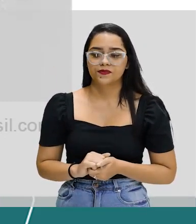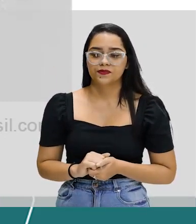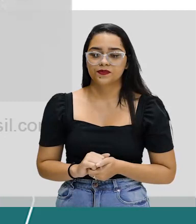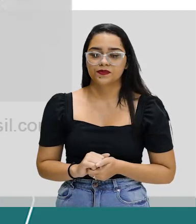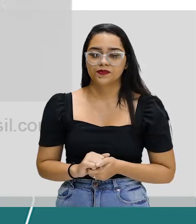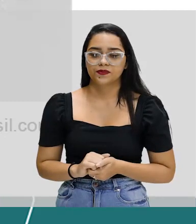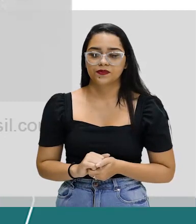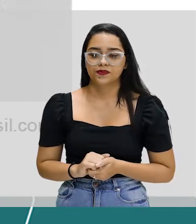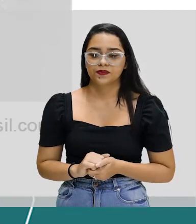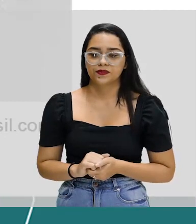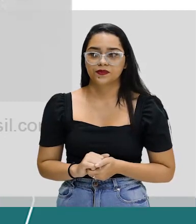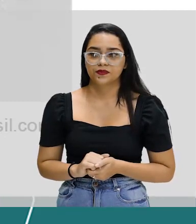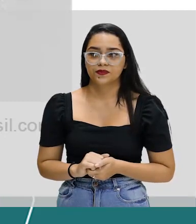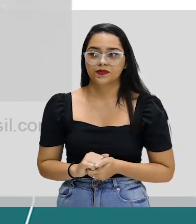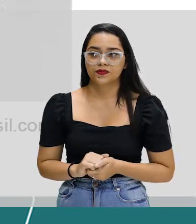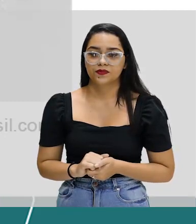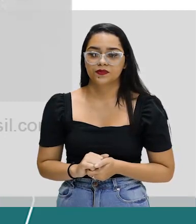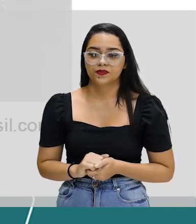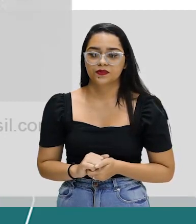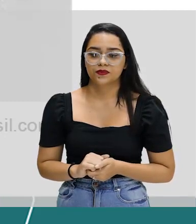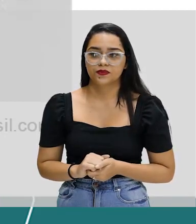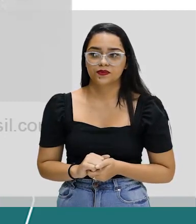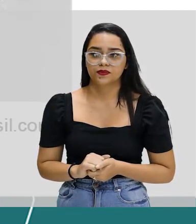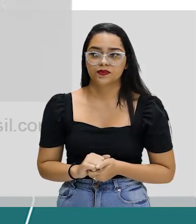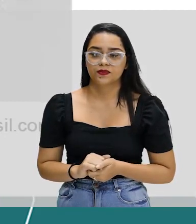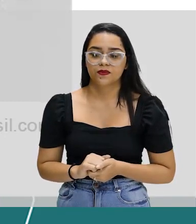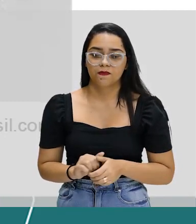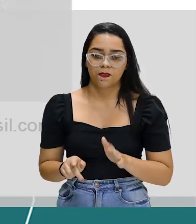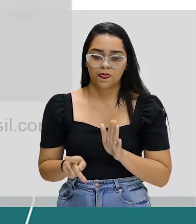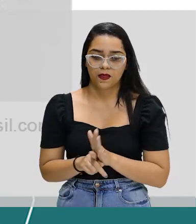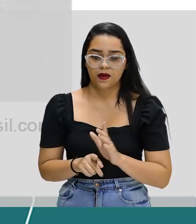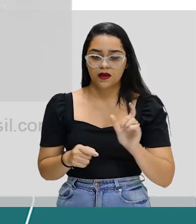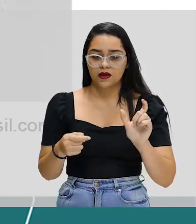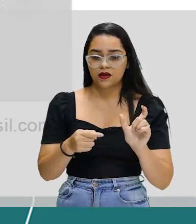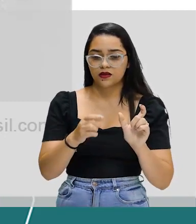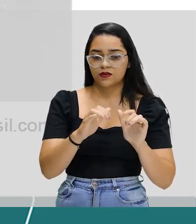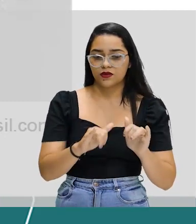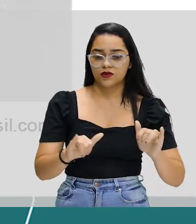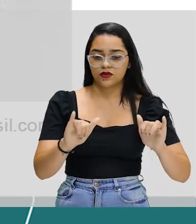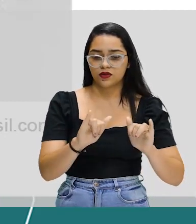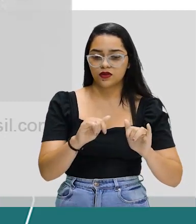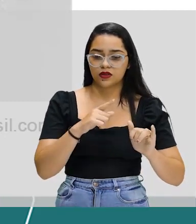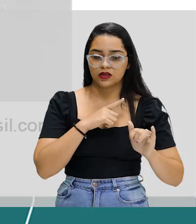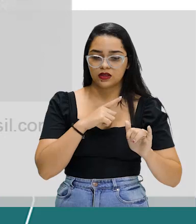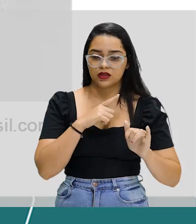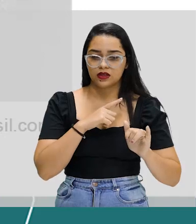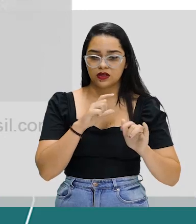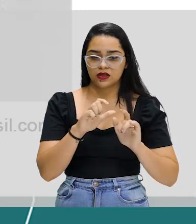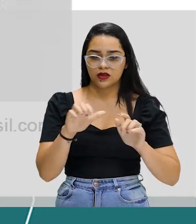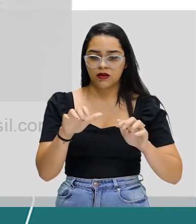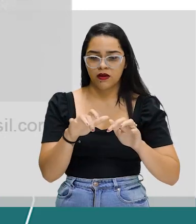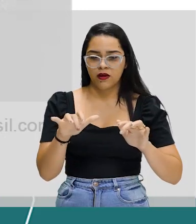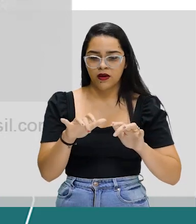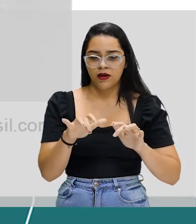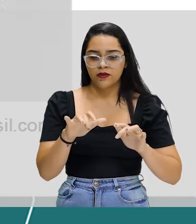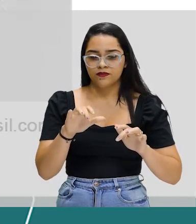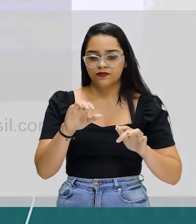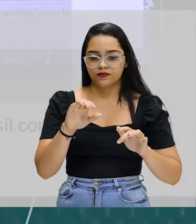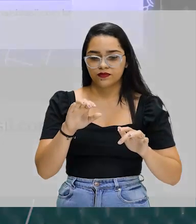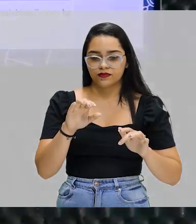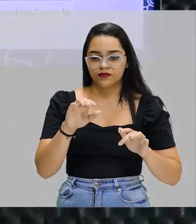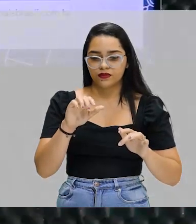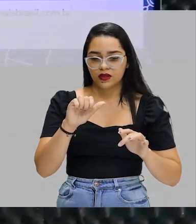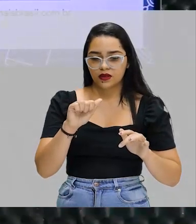Creating Showers on Wheels for the Homeless, foi um fragmento de uma notícia disponível no site da ABC